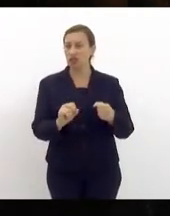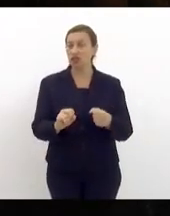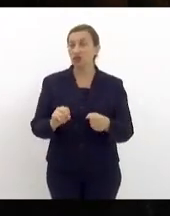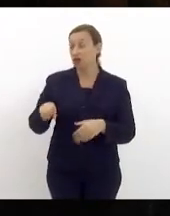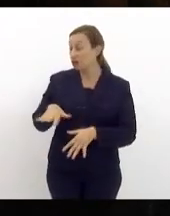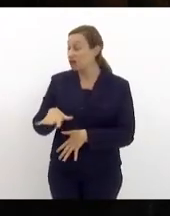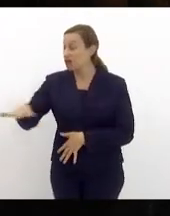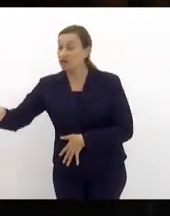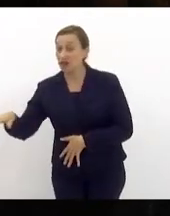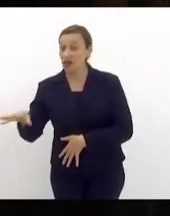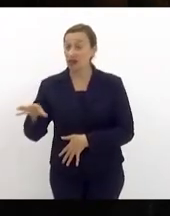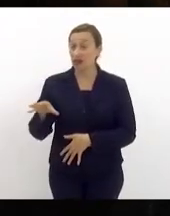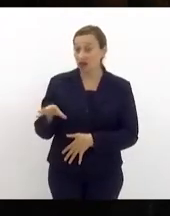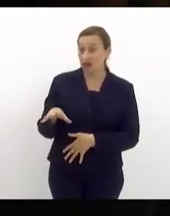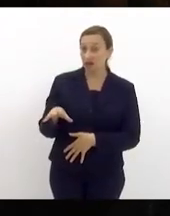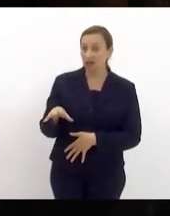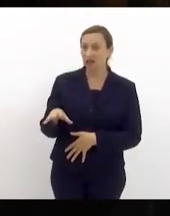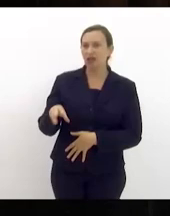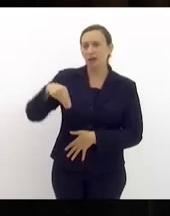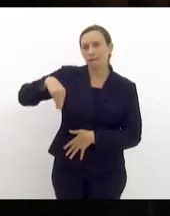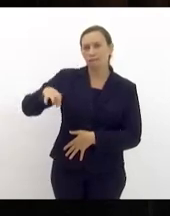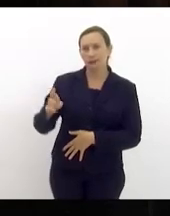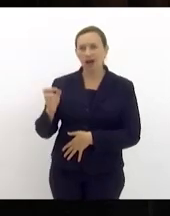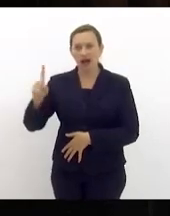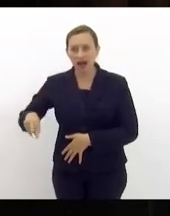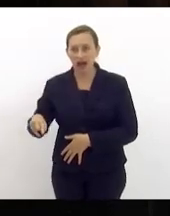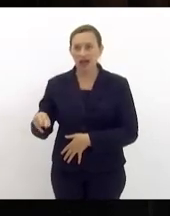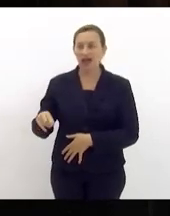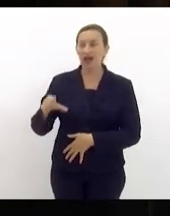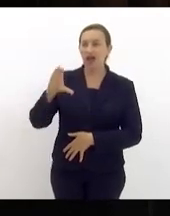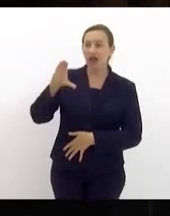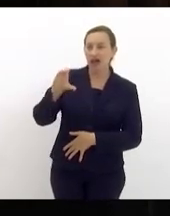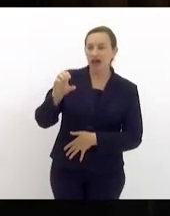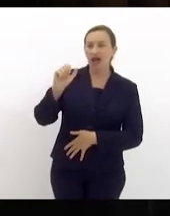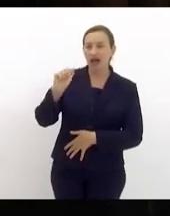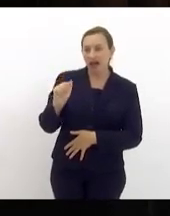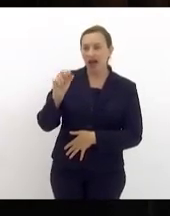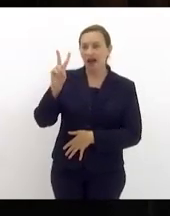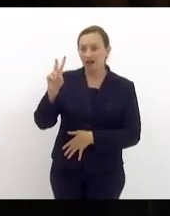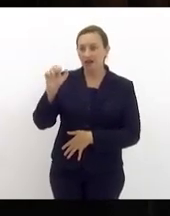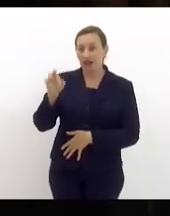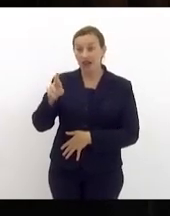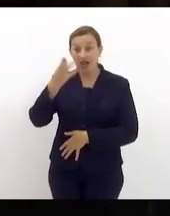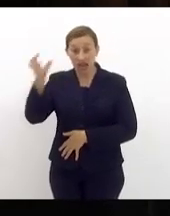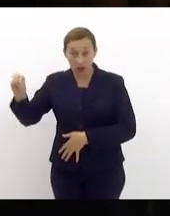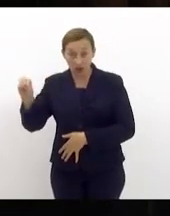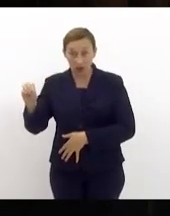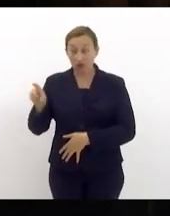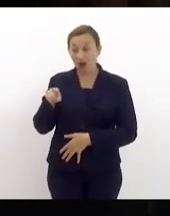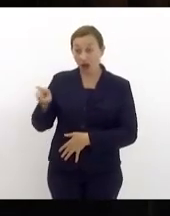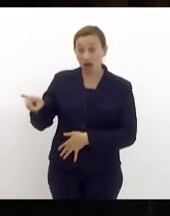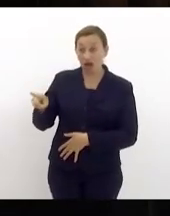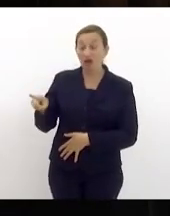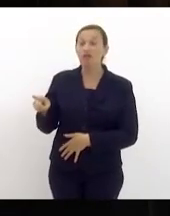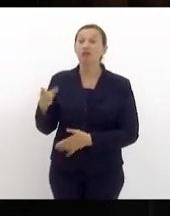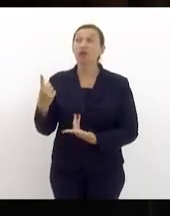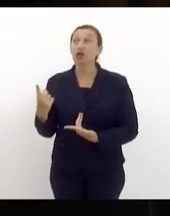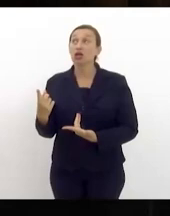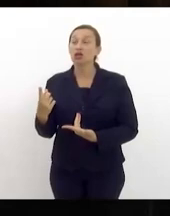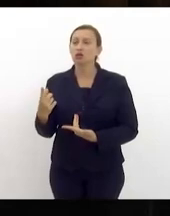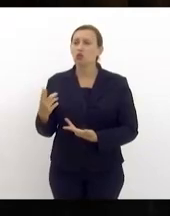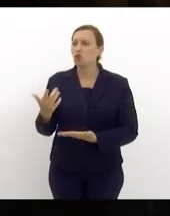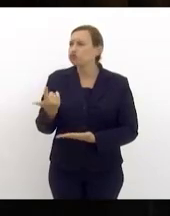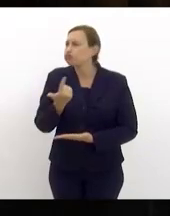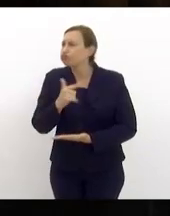Maré dentro da escola, utilizando caveirões dentro do CIEP Elis Regina, na Maré. E é evidente que, quando não